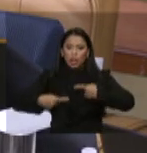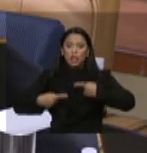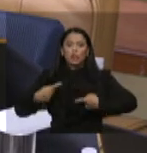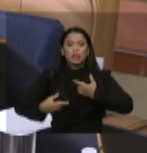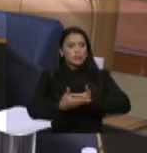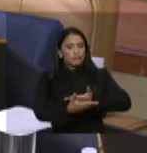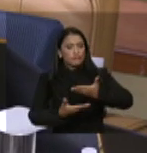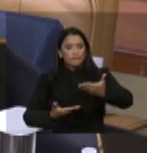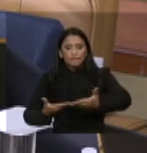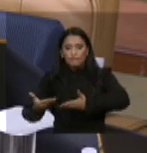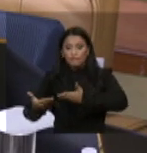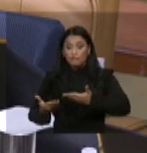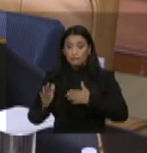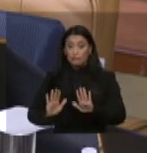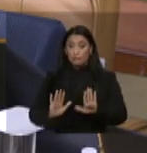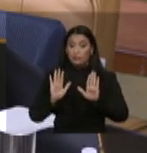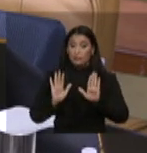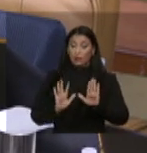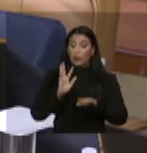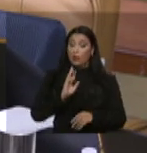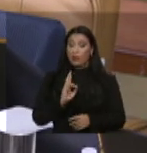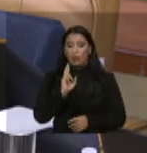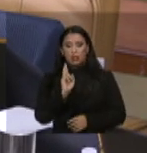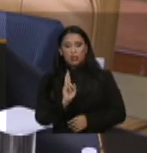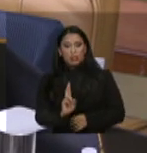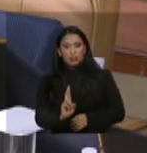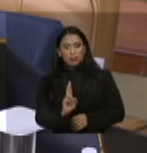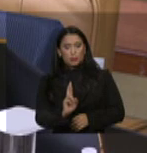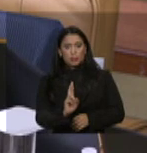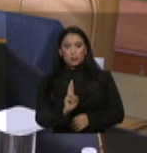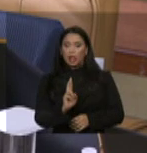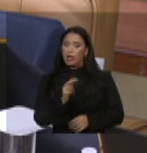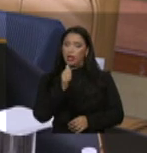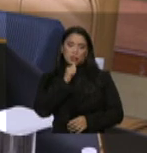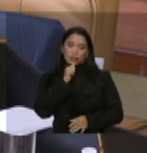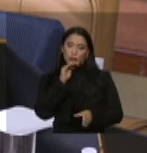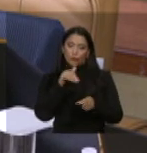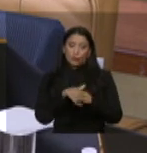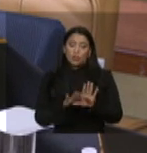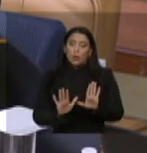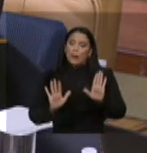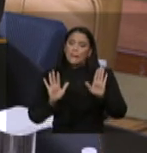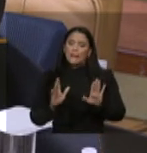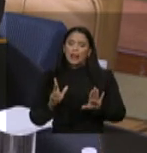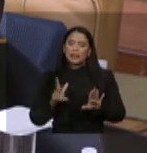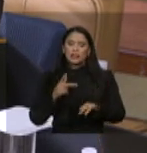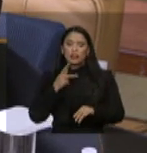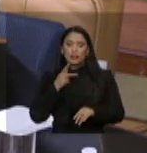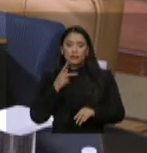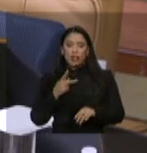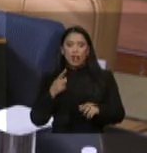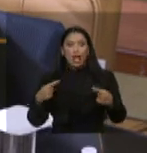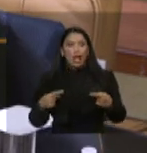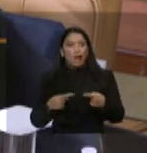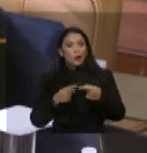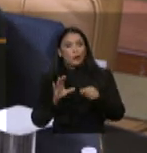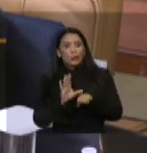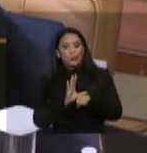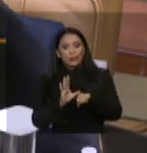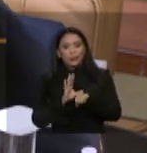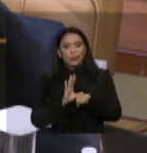e o caminho portanto e obviamente não estou adiantando voto mas não é possível declarar a consolidar